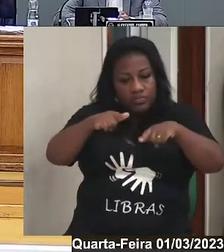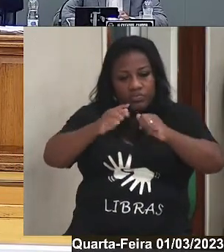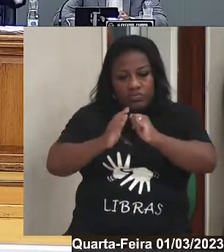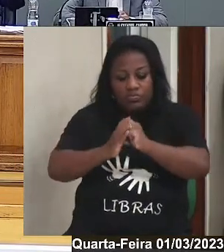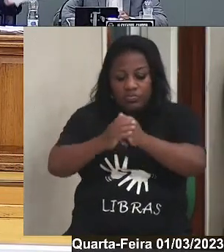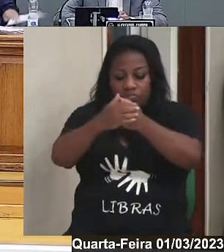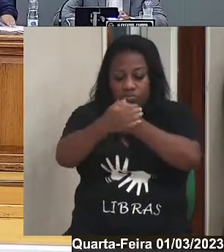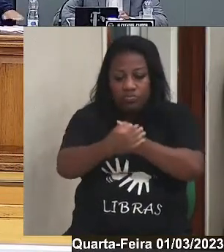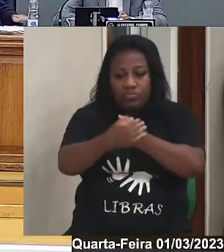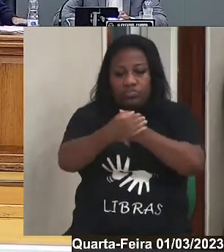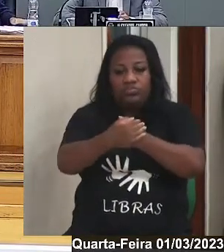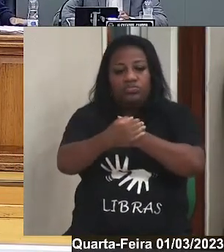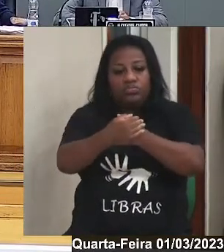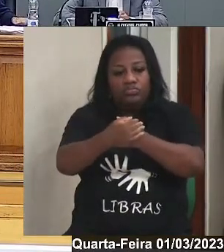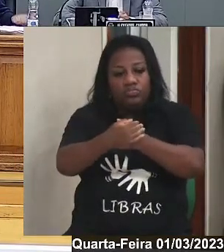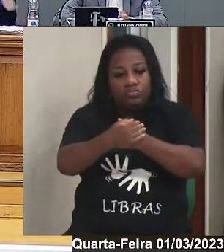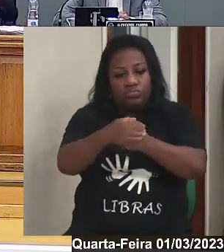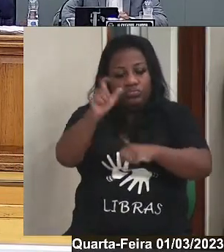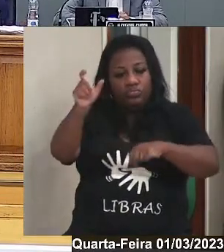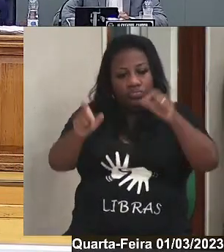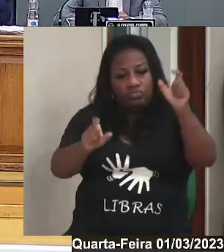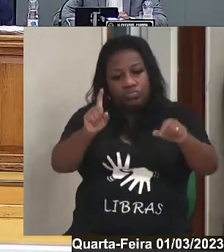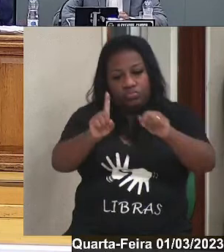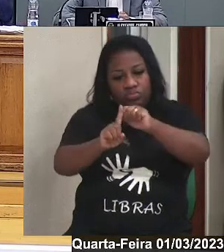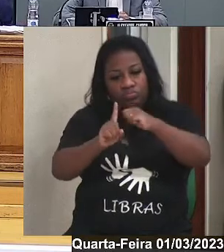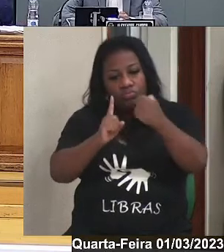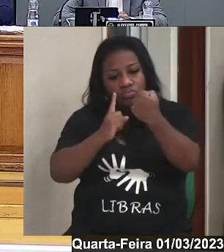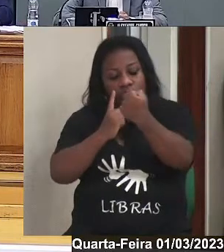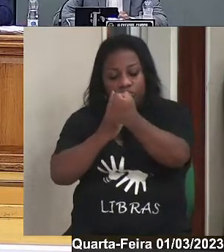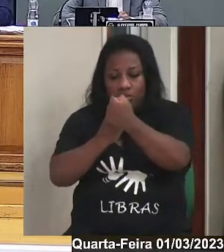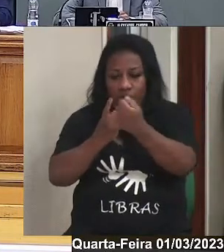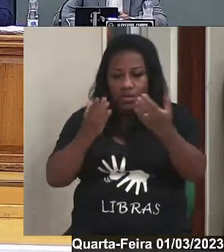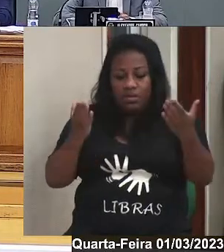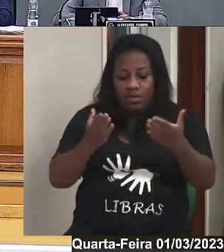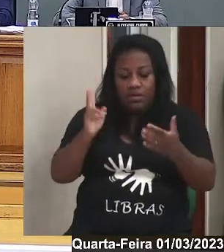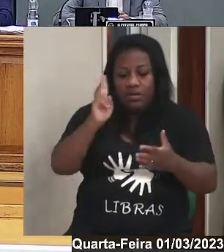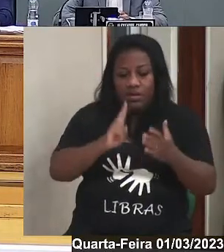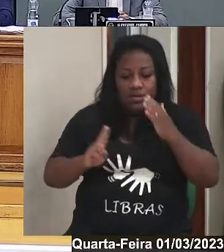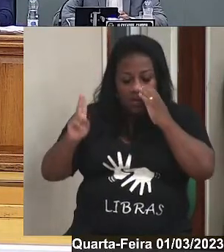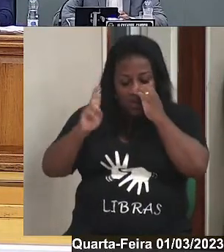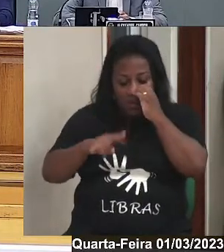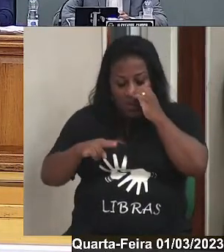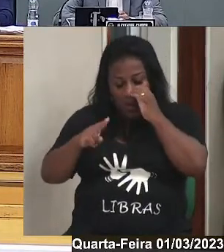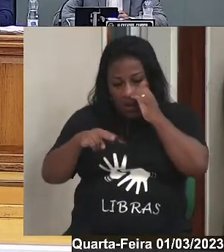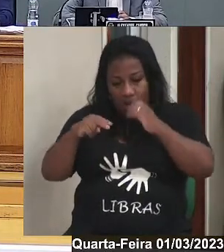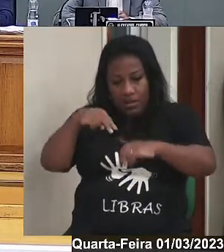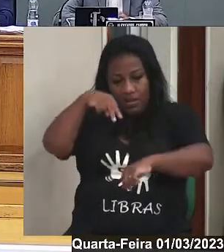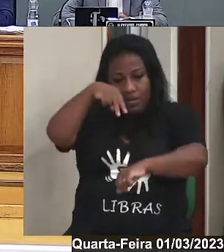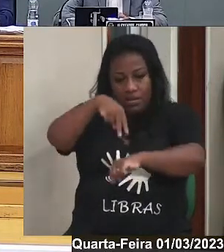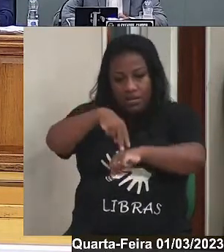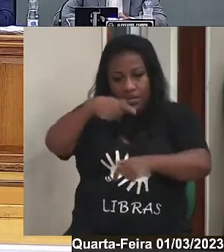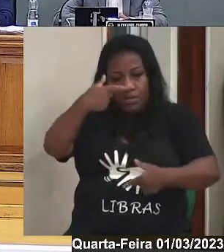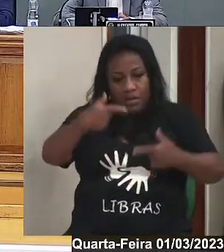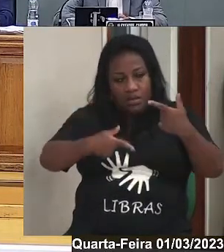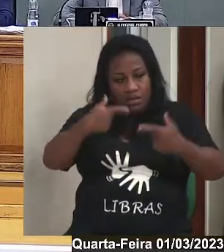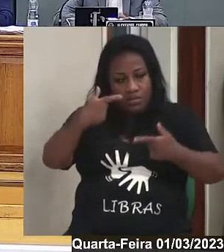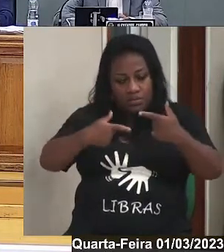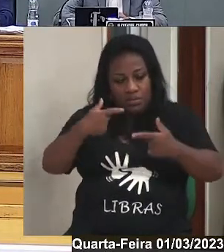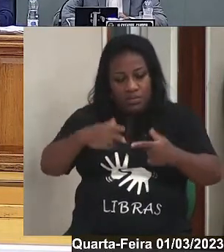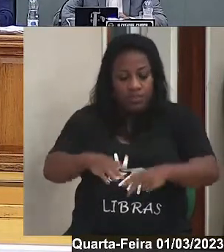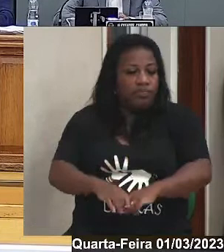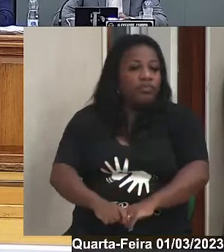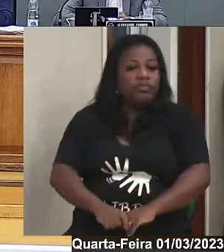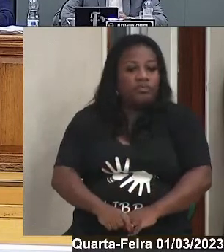Presidente. Solicito ao senhor vice-presidente que assuma os trabalhos para que eu faça uso da tribuna. O projeto está em discussão.